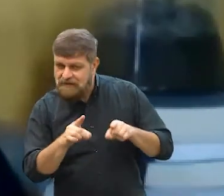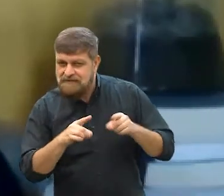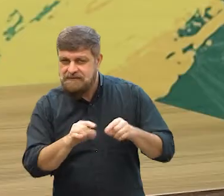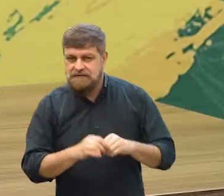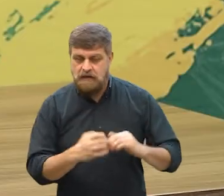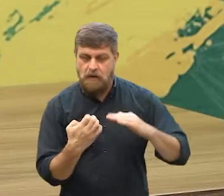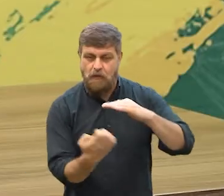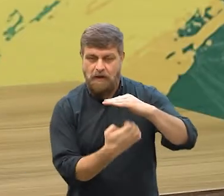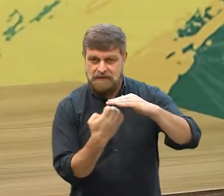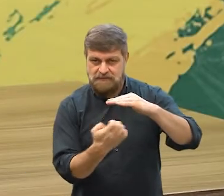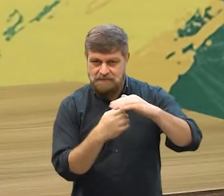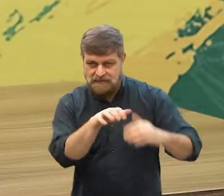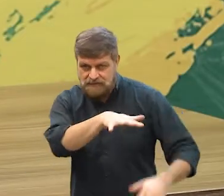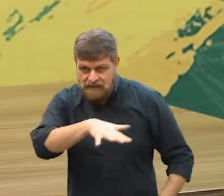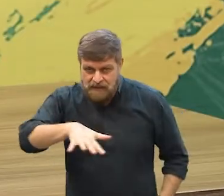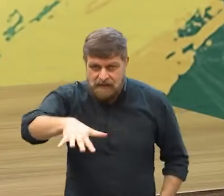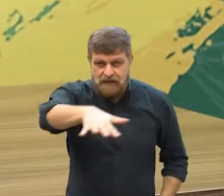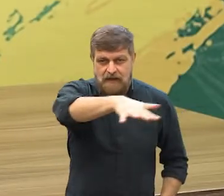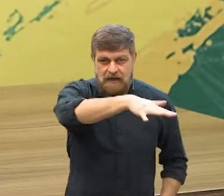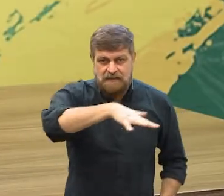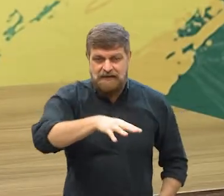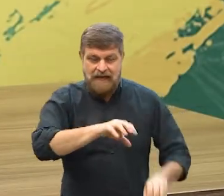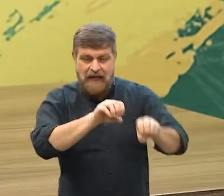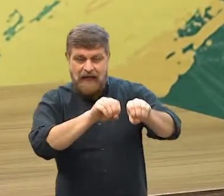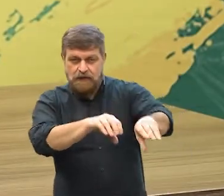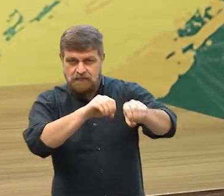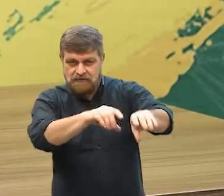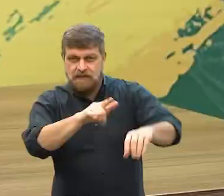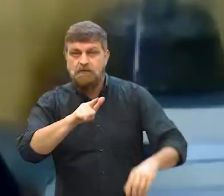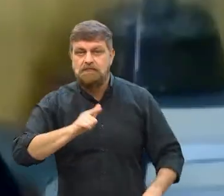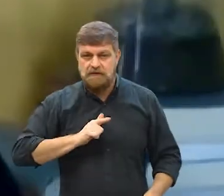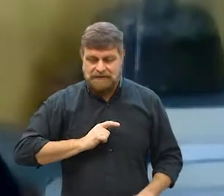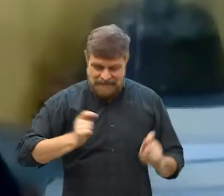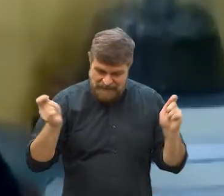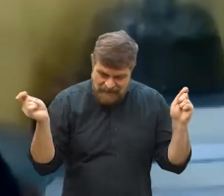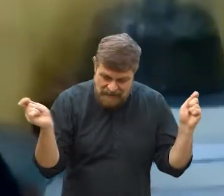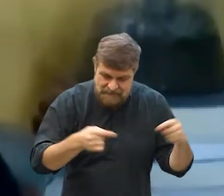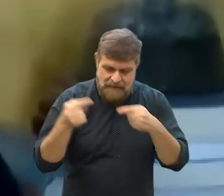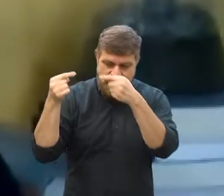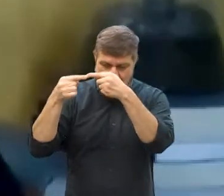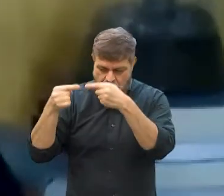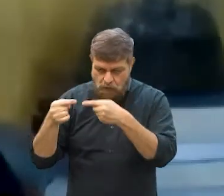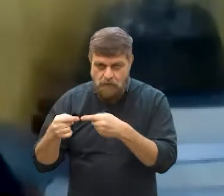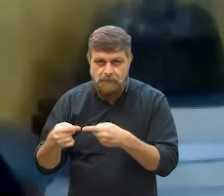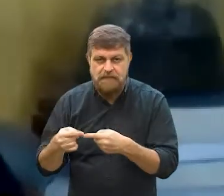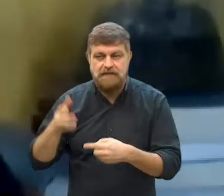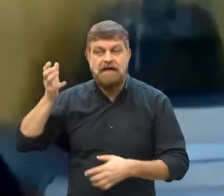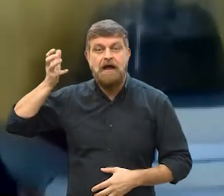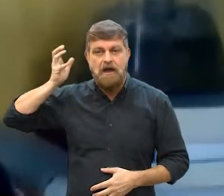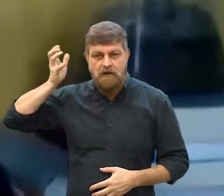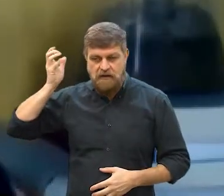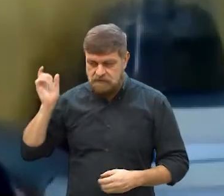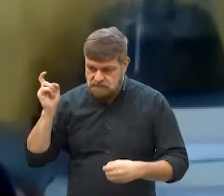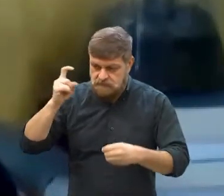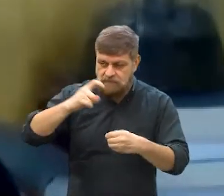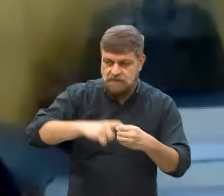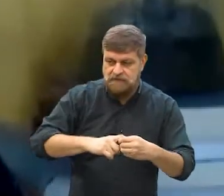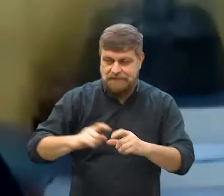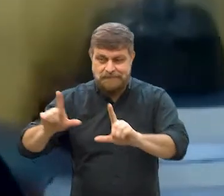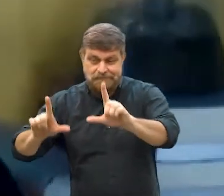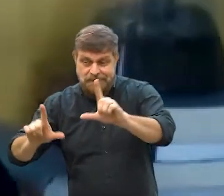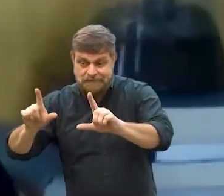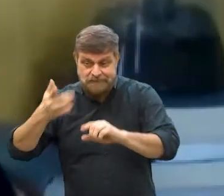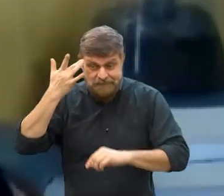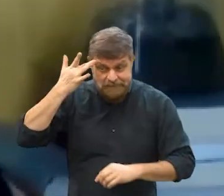Por exemplo as áreas da área agrária educação tem um bom espaço tem um bom e o rádio para a televisão não